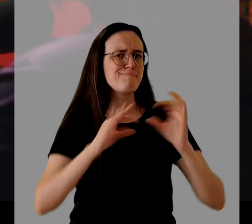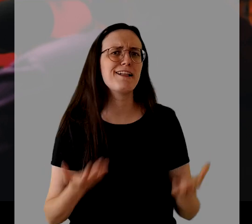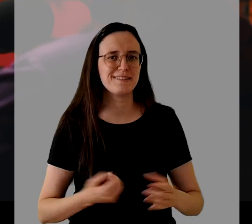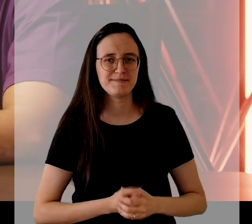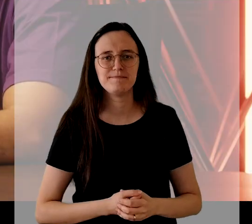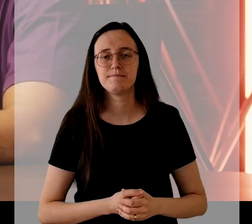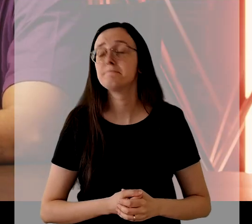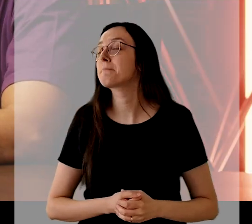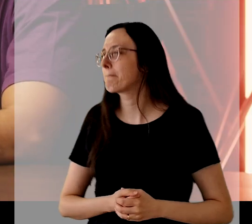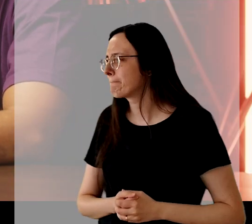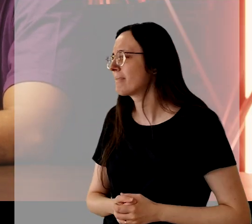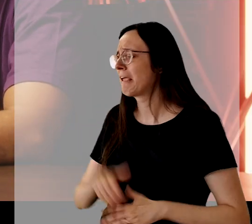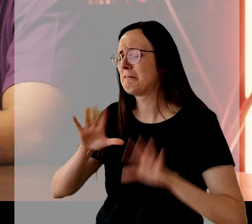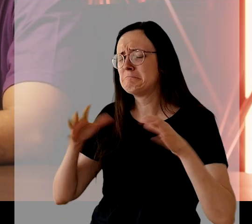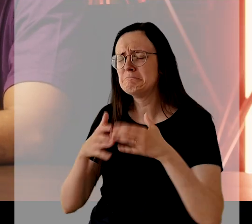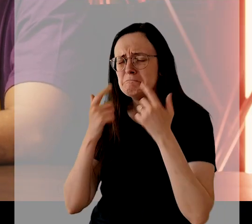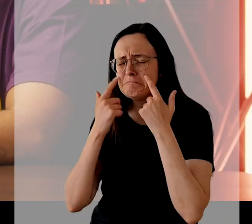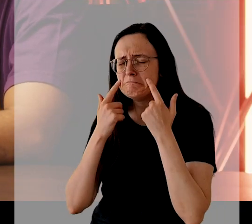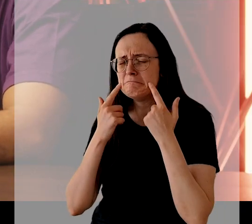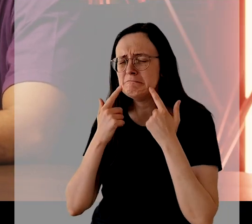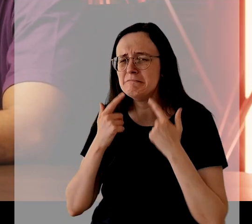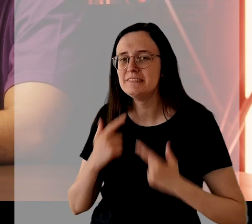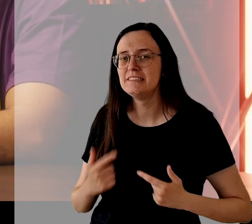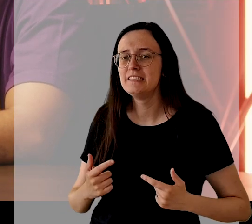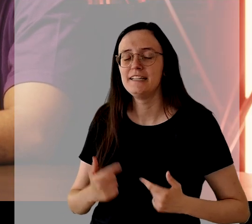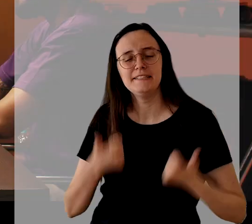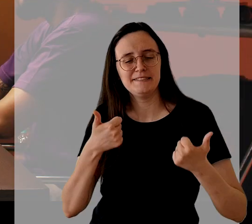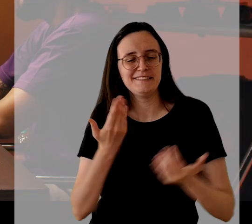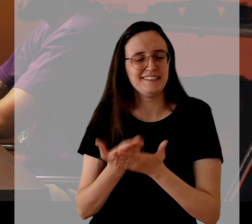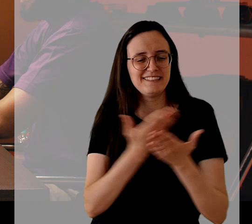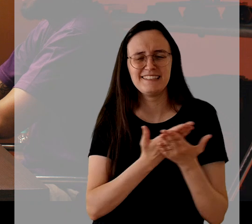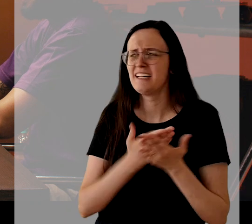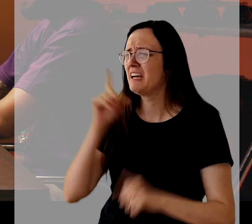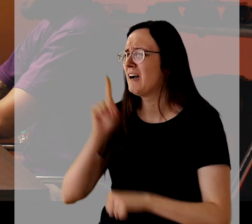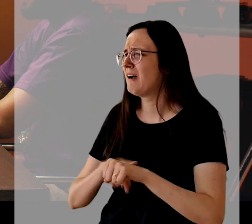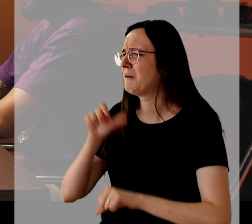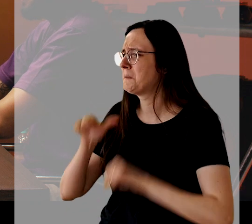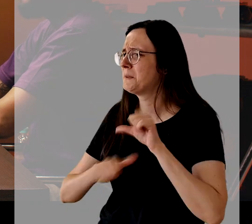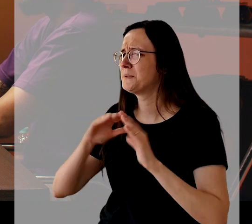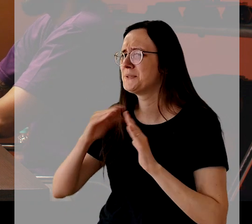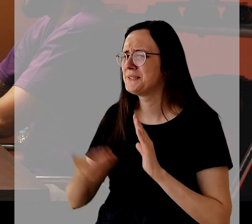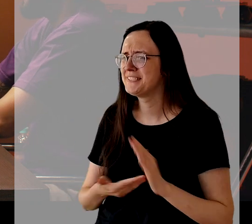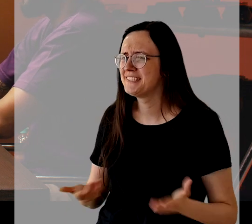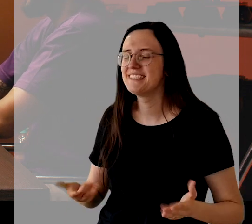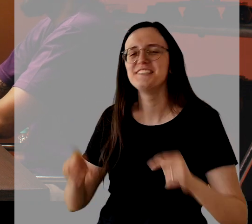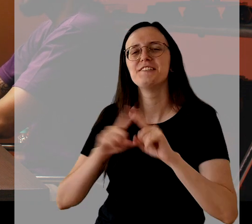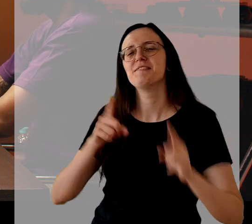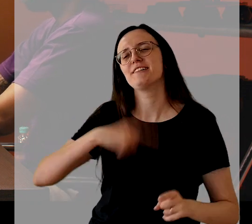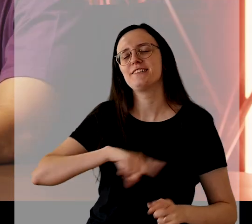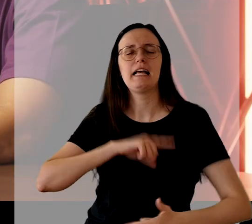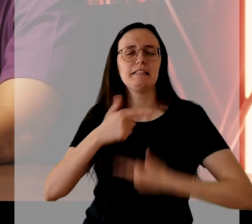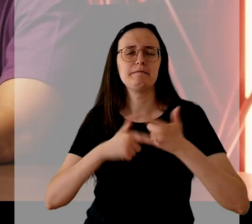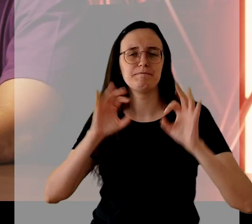os planos. No momento que a equipe técnica chora, né? Arranca os cabelos, fala, meu Deus, verdade. Tudo mudou. Mas eu acho que a